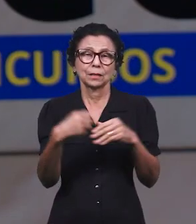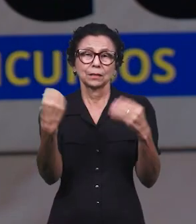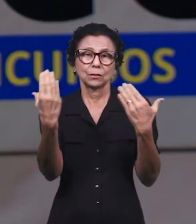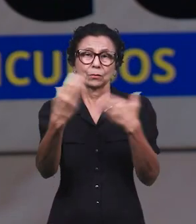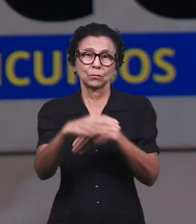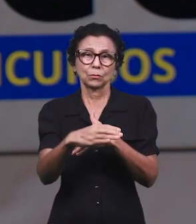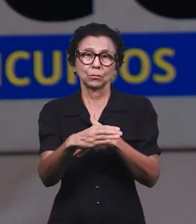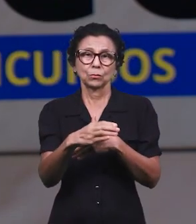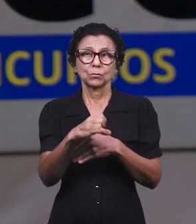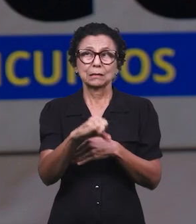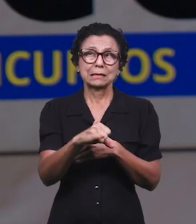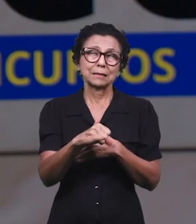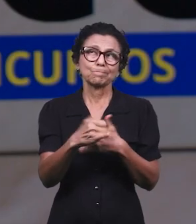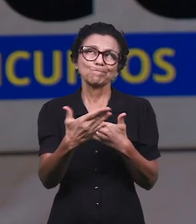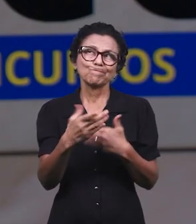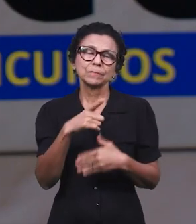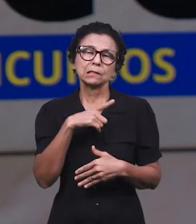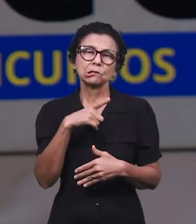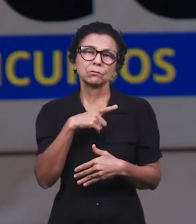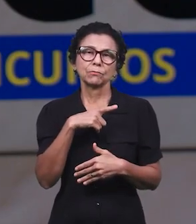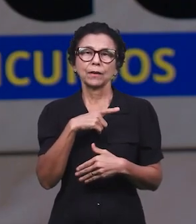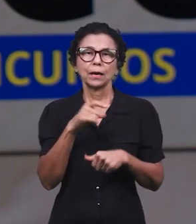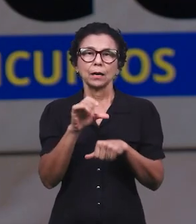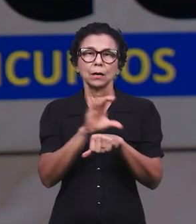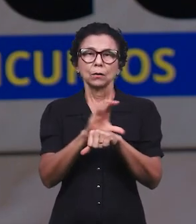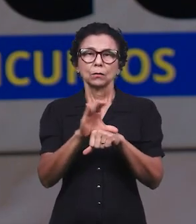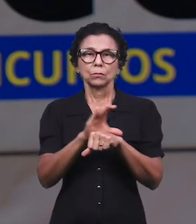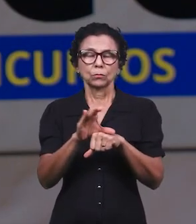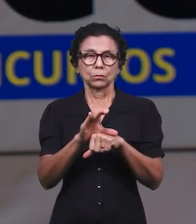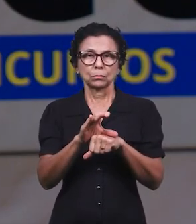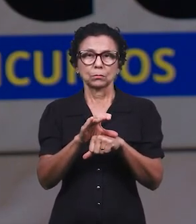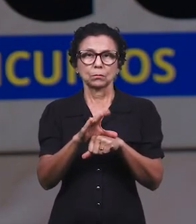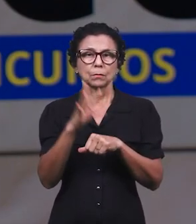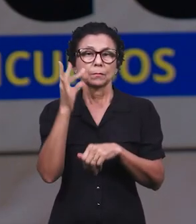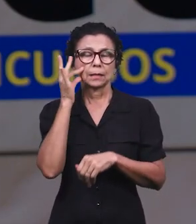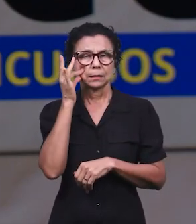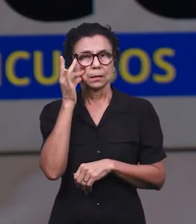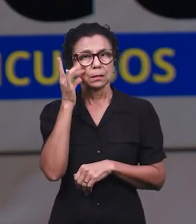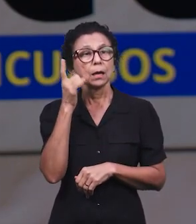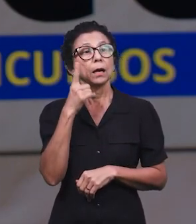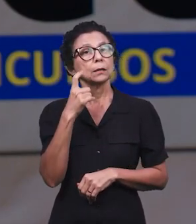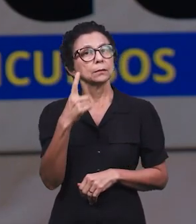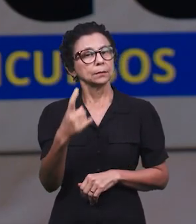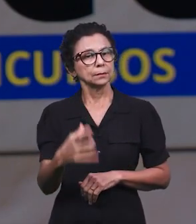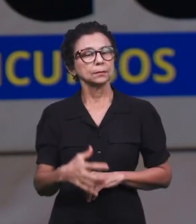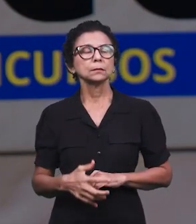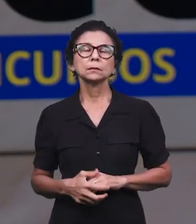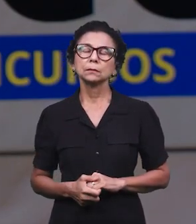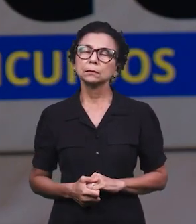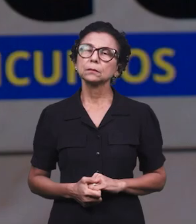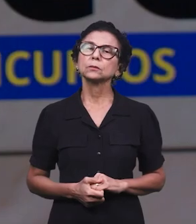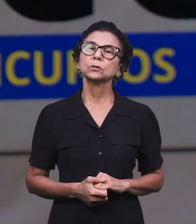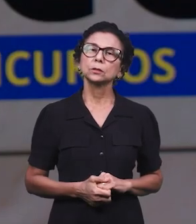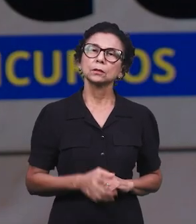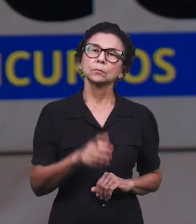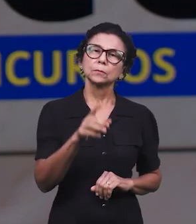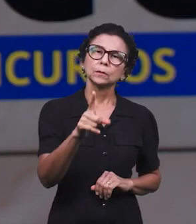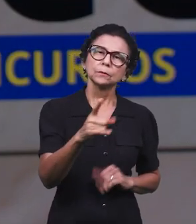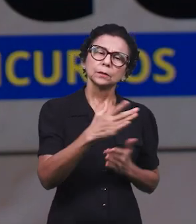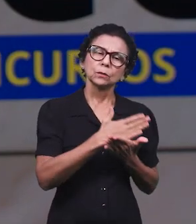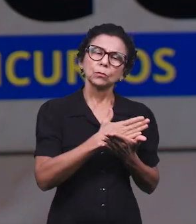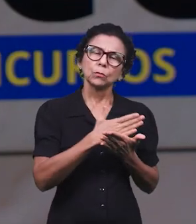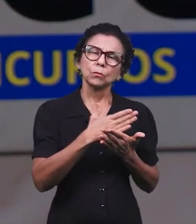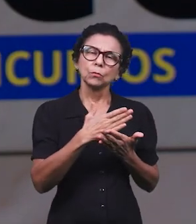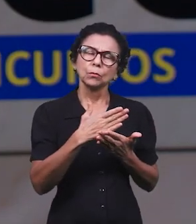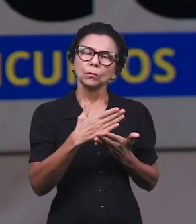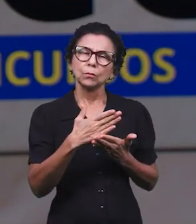se tiver, de repente, um curso presencial na sua cidade, pode ser interessante para você dar os seus primeiros passos